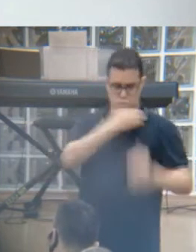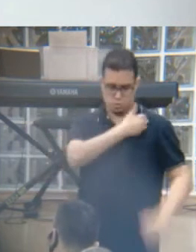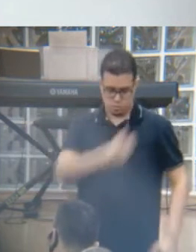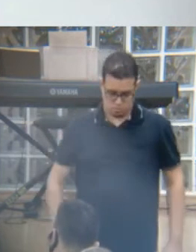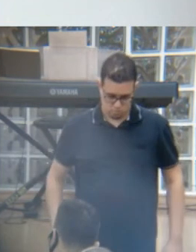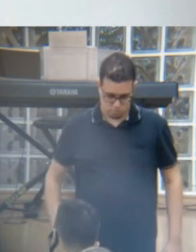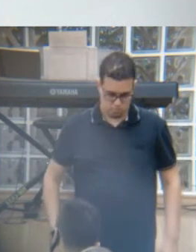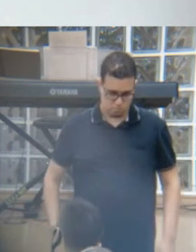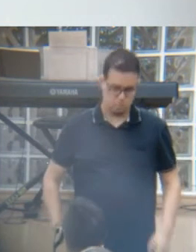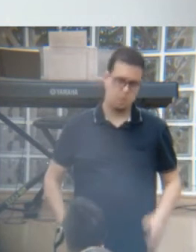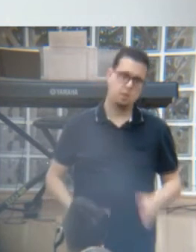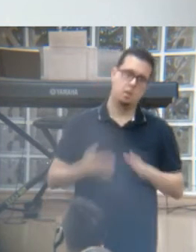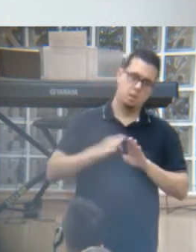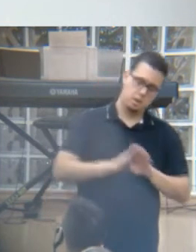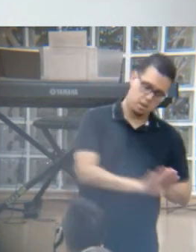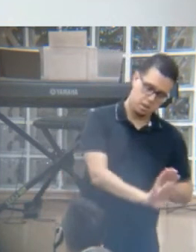pouquinho. Fecha de novo.